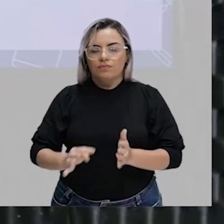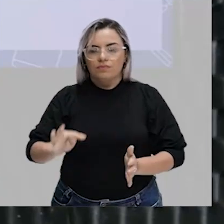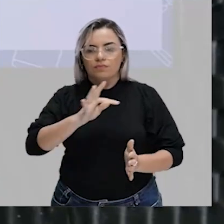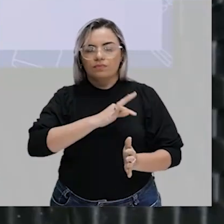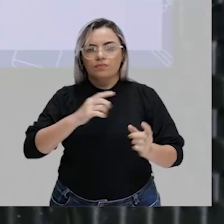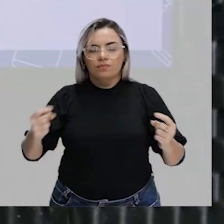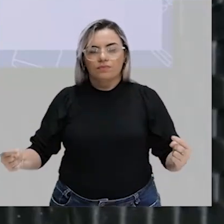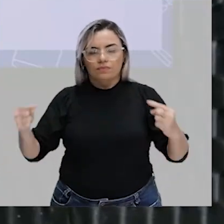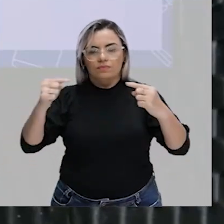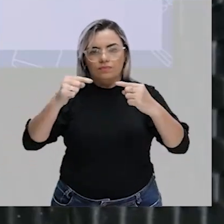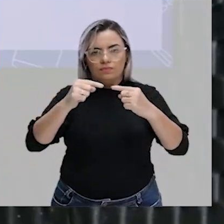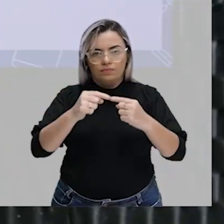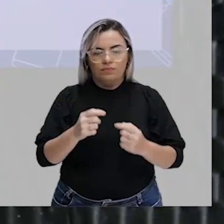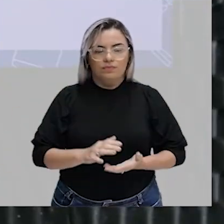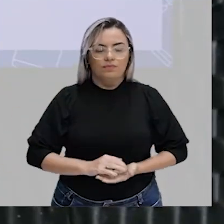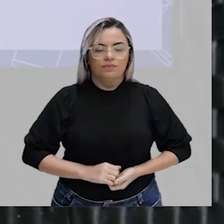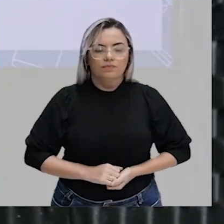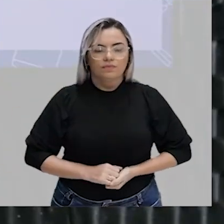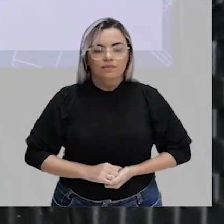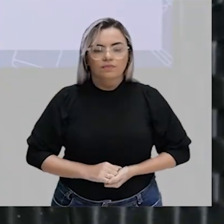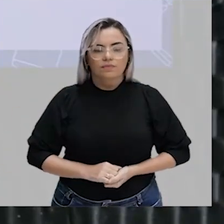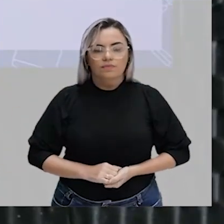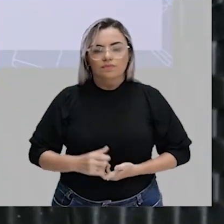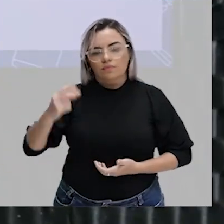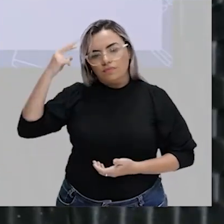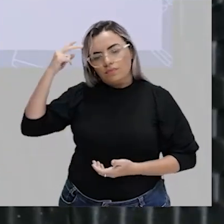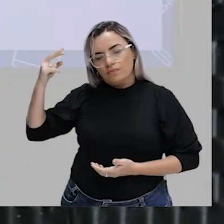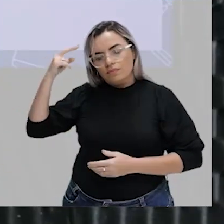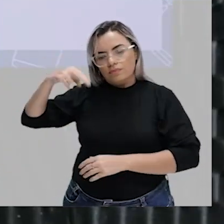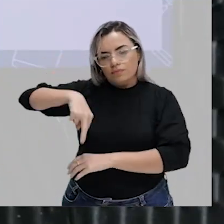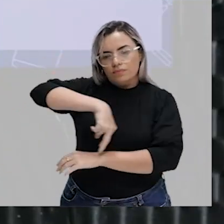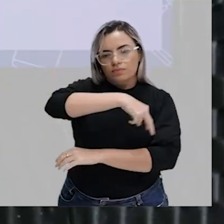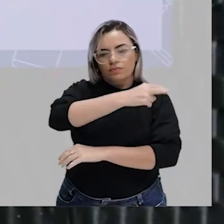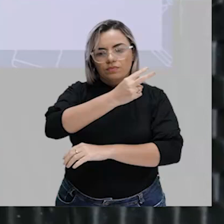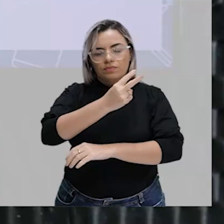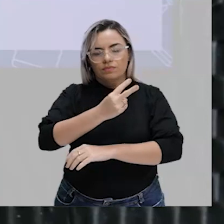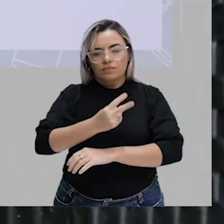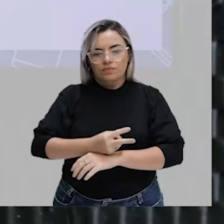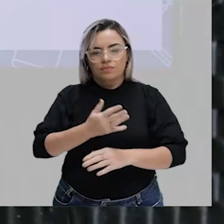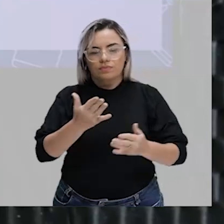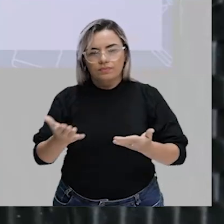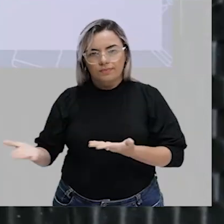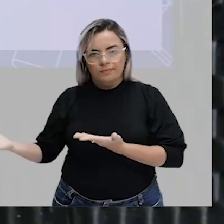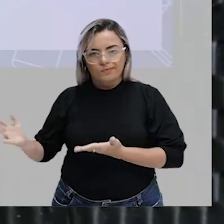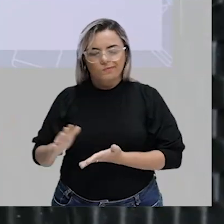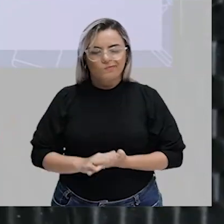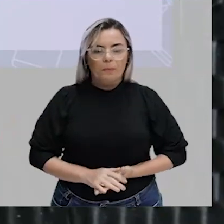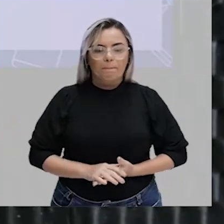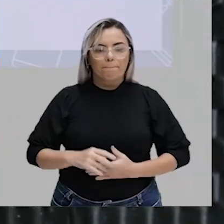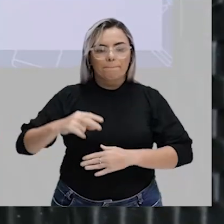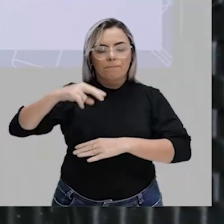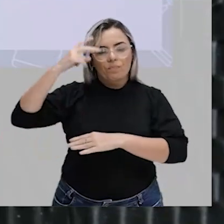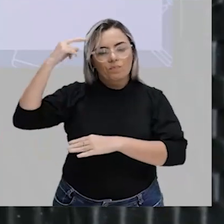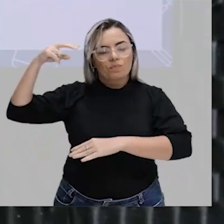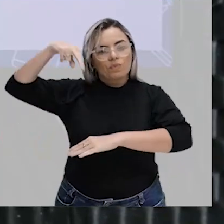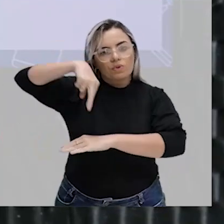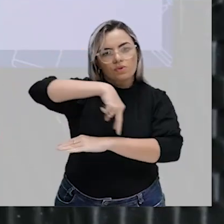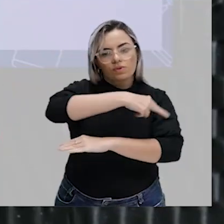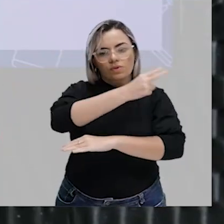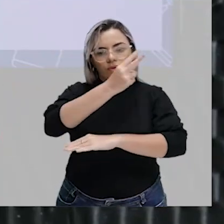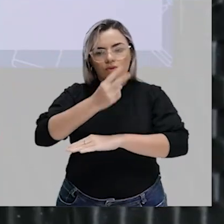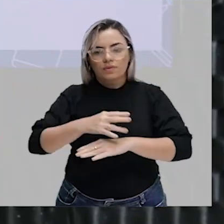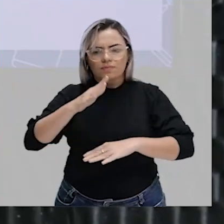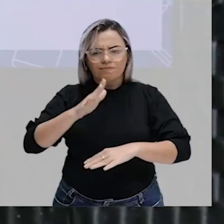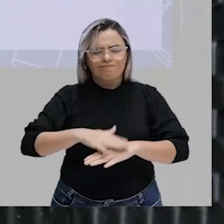técnico combinatório. A história da ginástica. A história da ginástica artística é